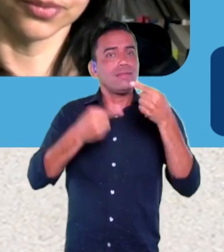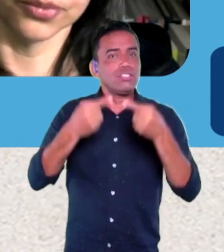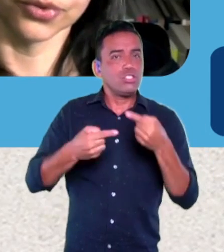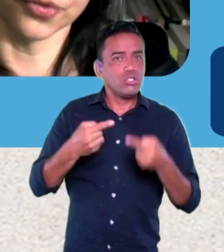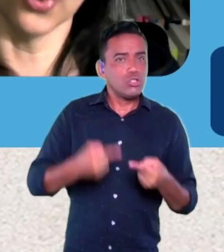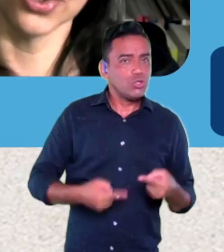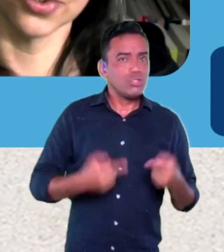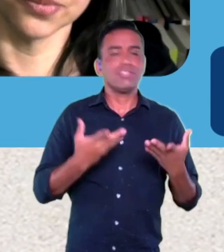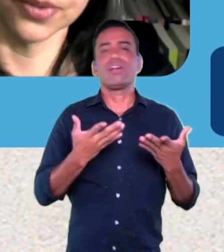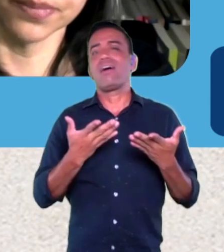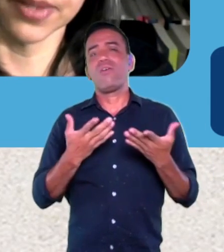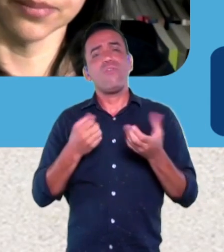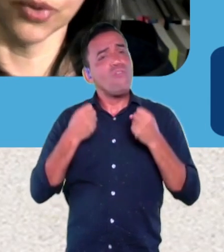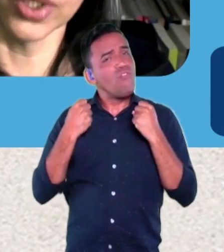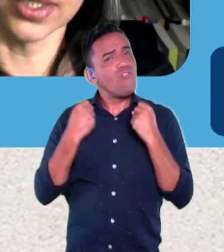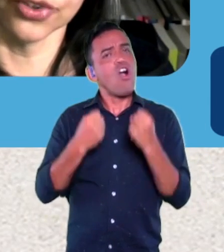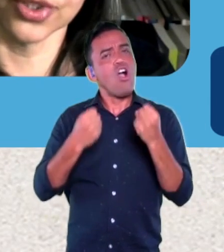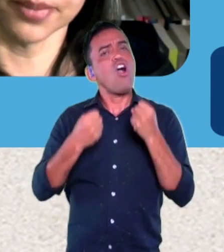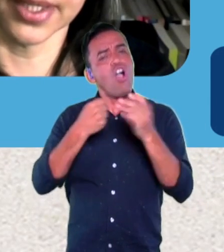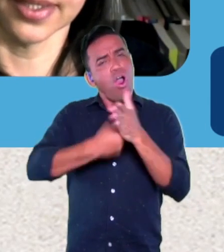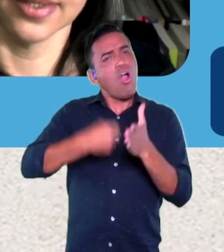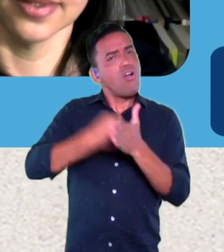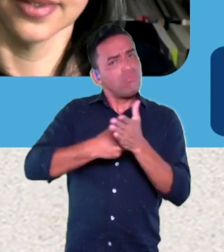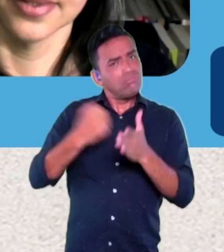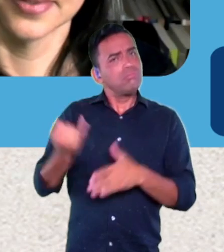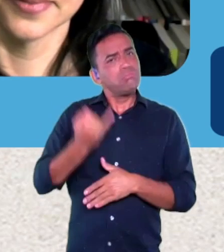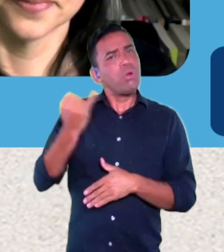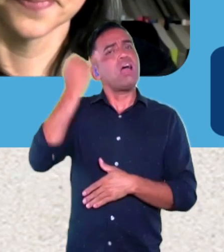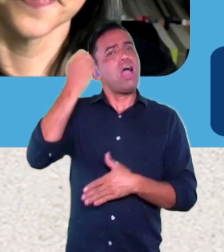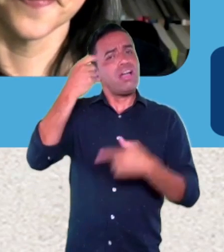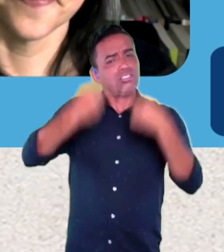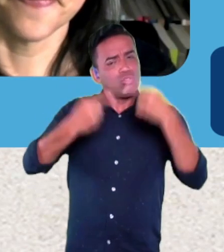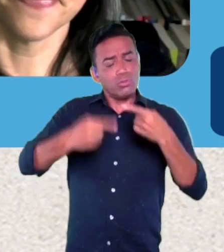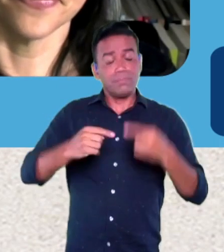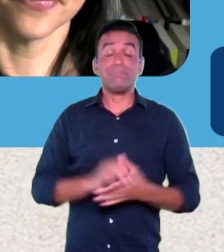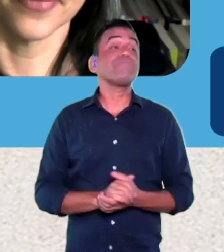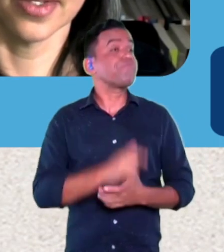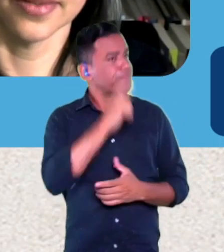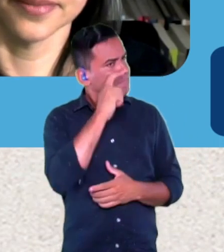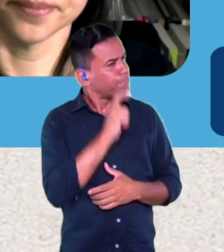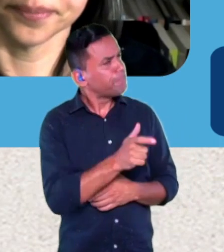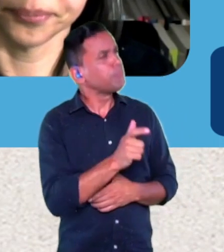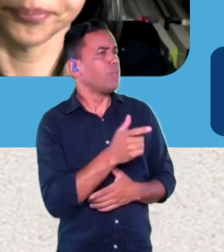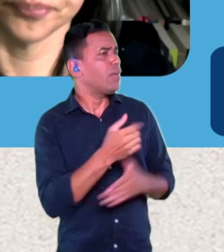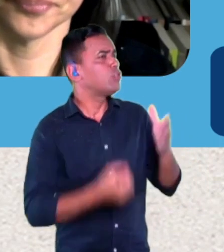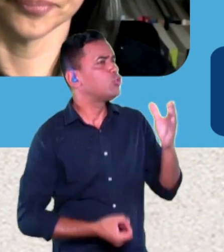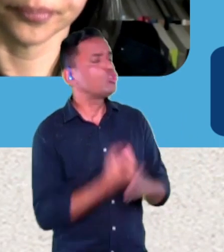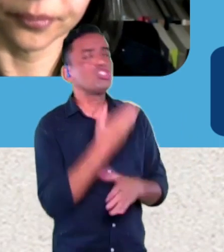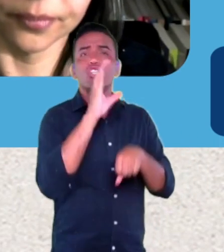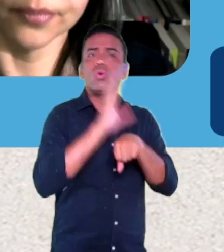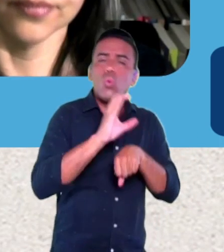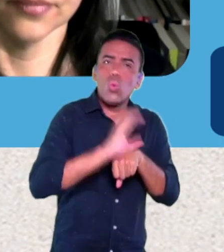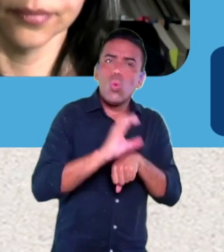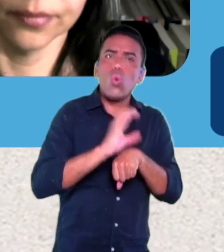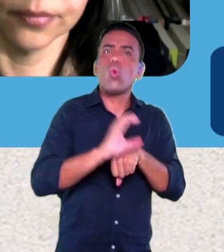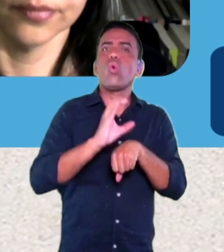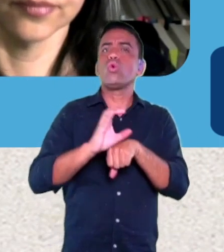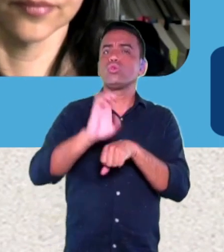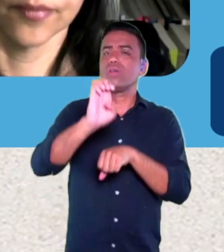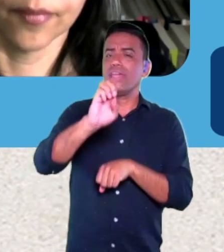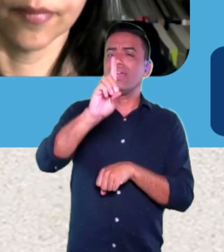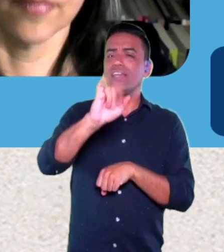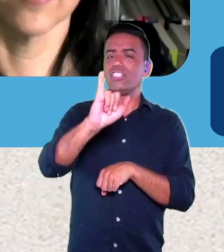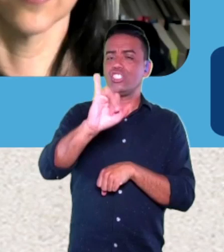muito, muito forte, muito importante também. E o interessante é que vem surgir esse curso de edição